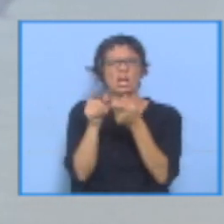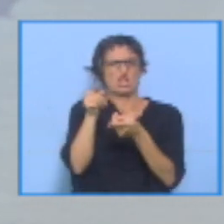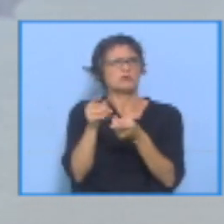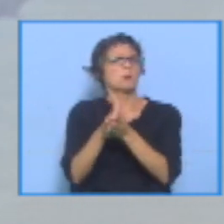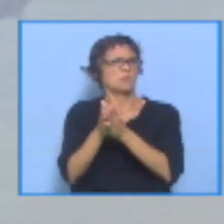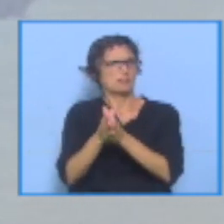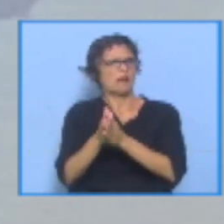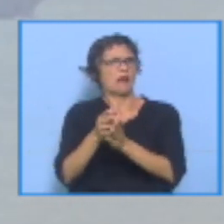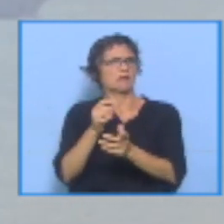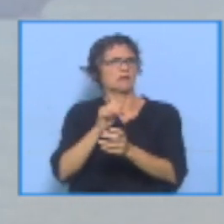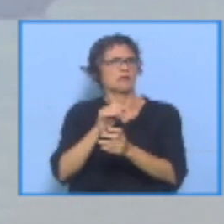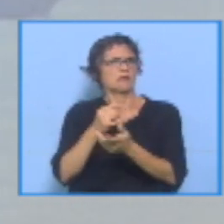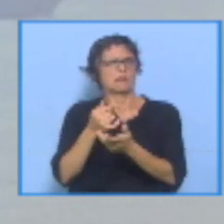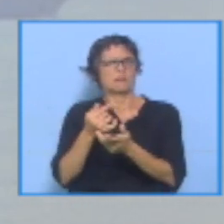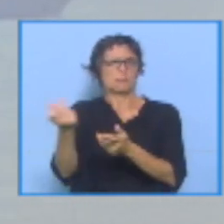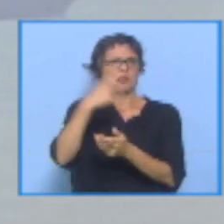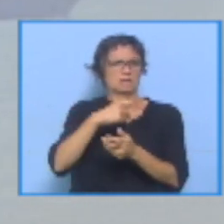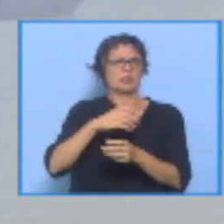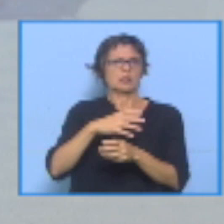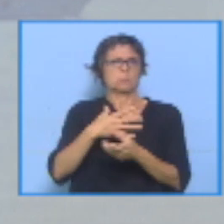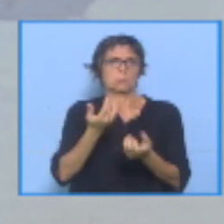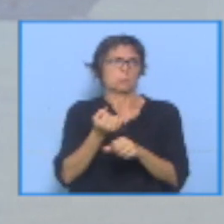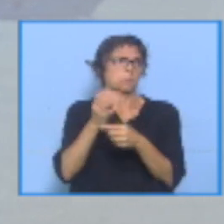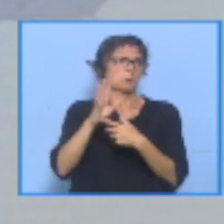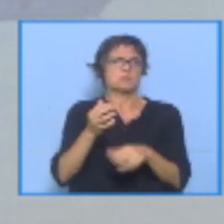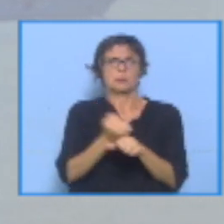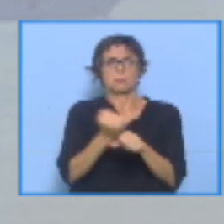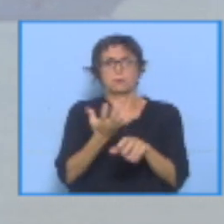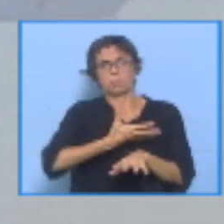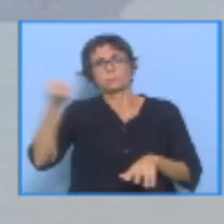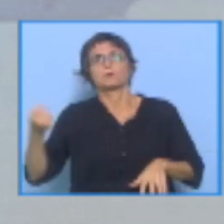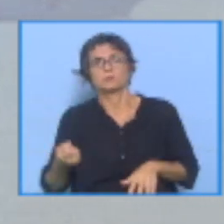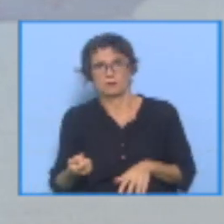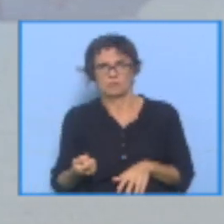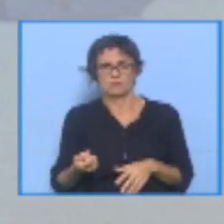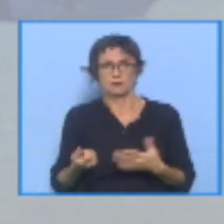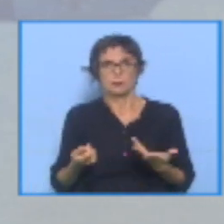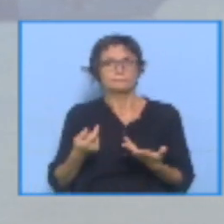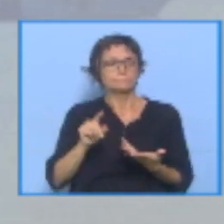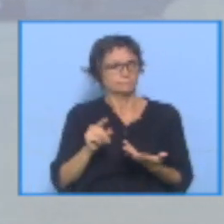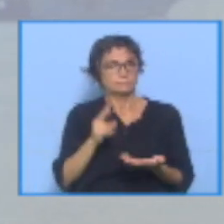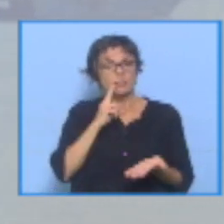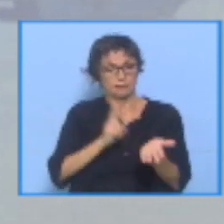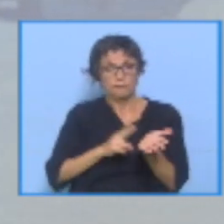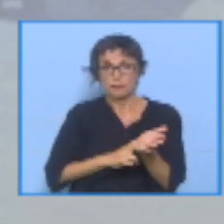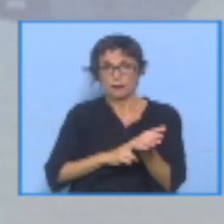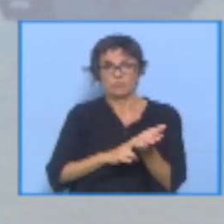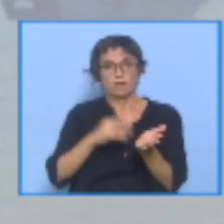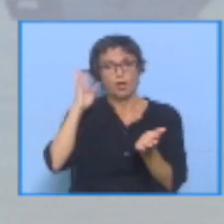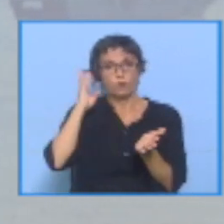que vem a solicitar apoios, mas na realidade, e os números mostram